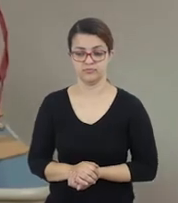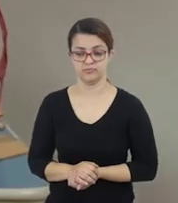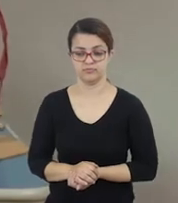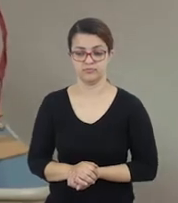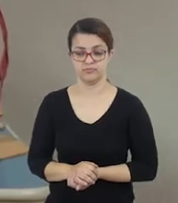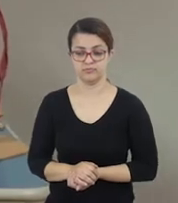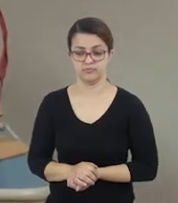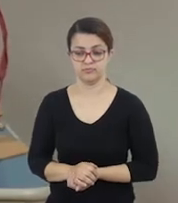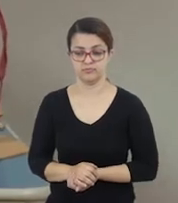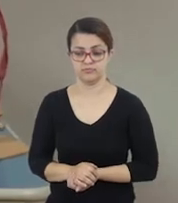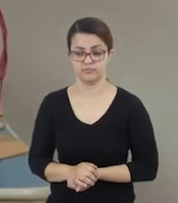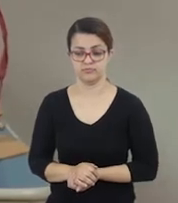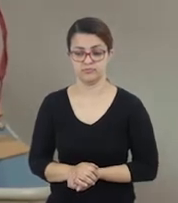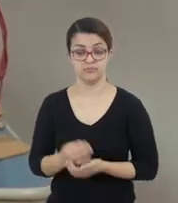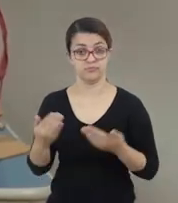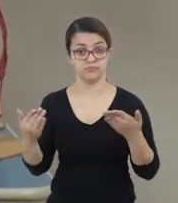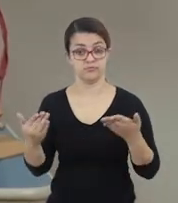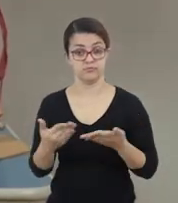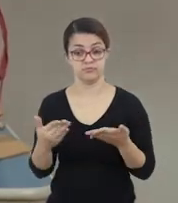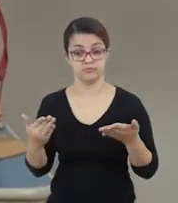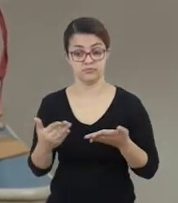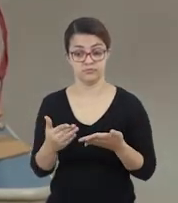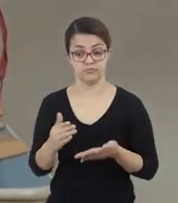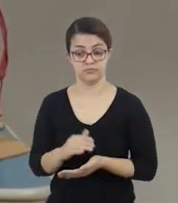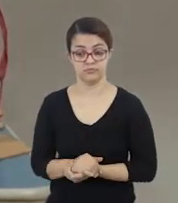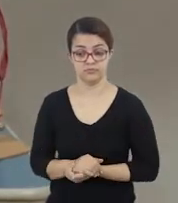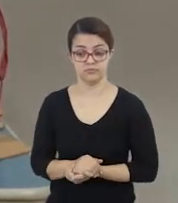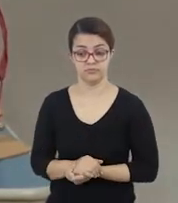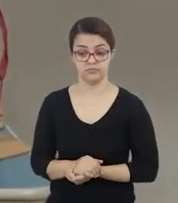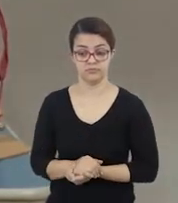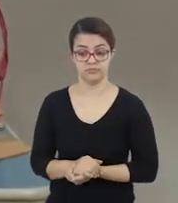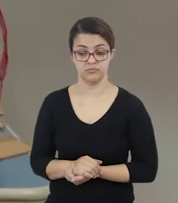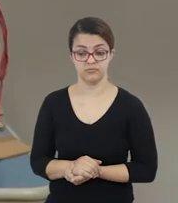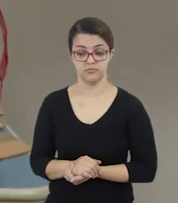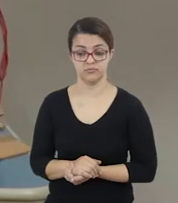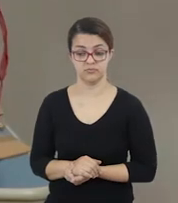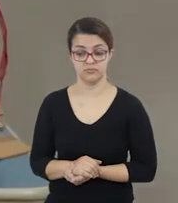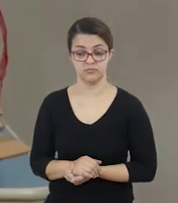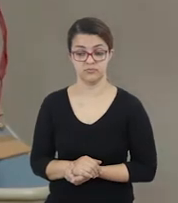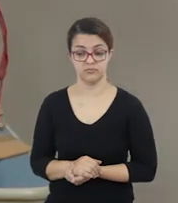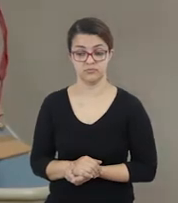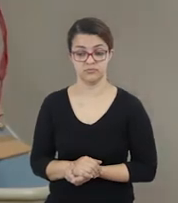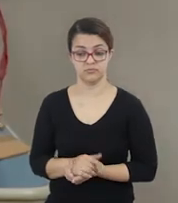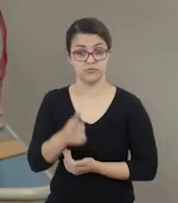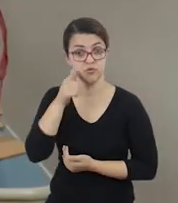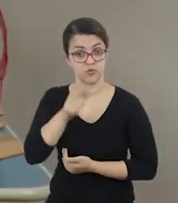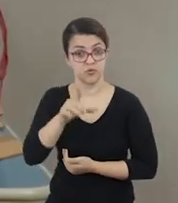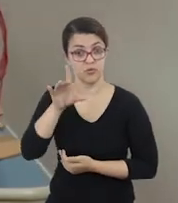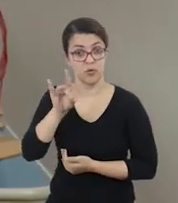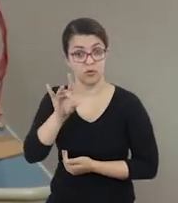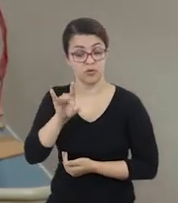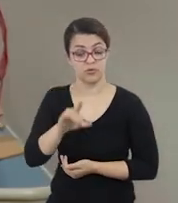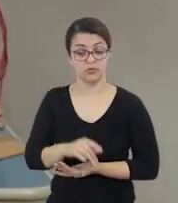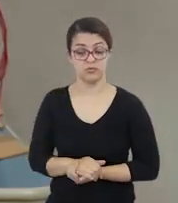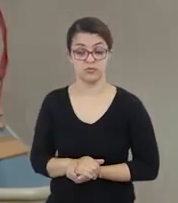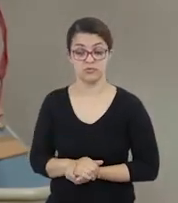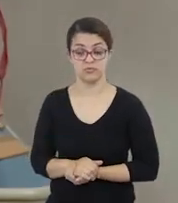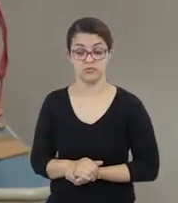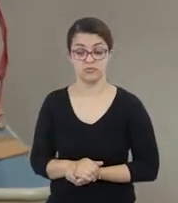Ele fica nesse sentido. E agora aqui nós vamos pôr mais um pouquinho de cola para colar a cabeça dele.